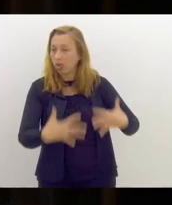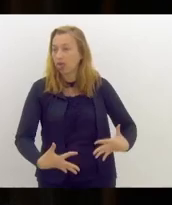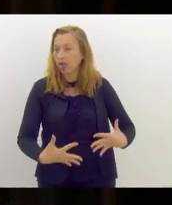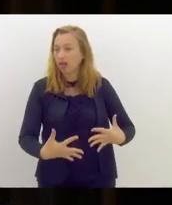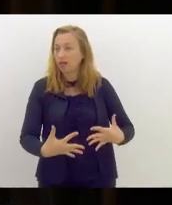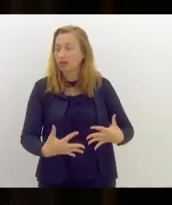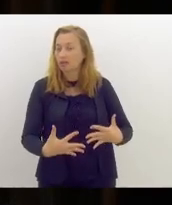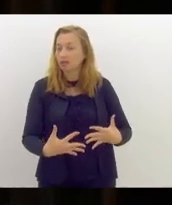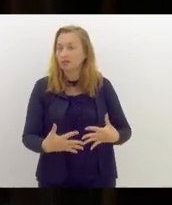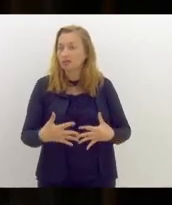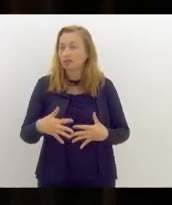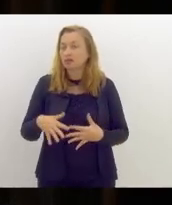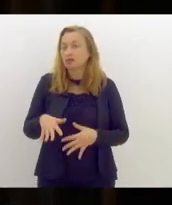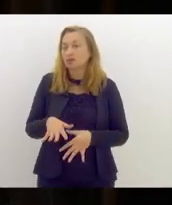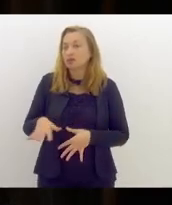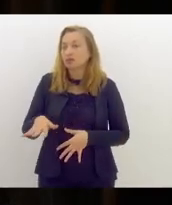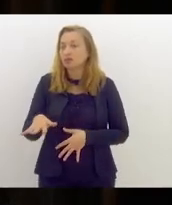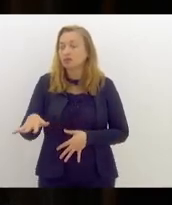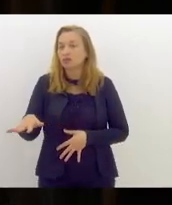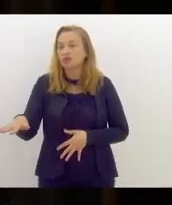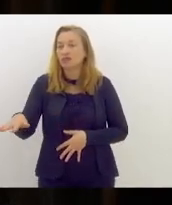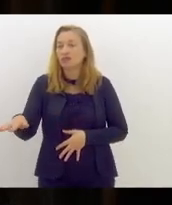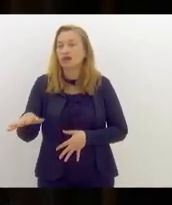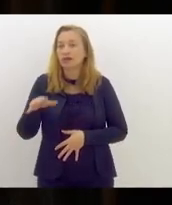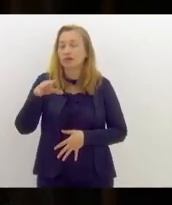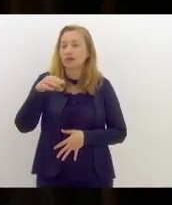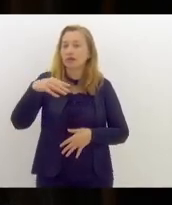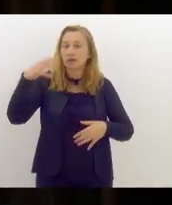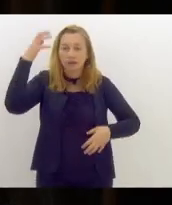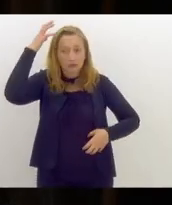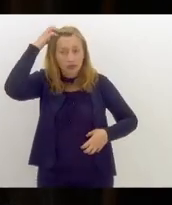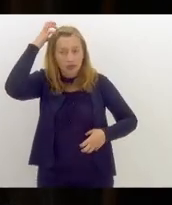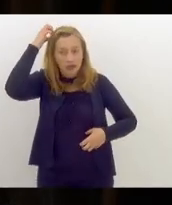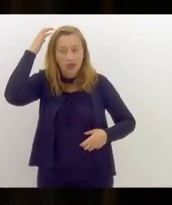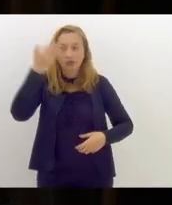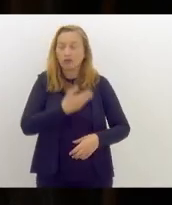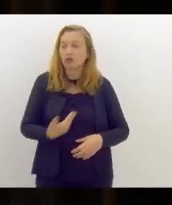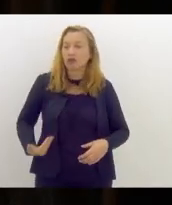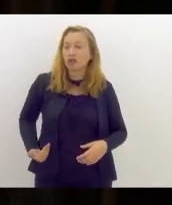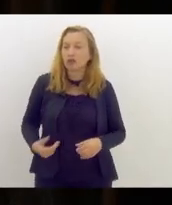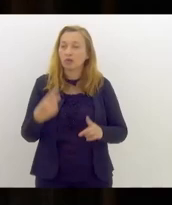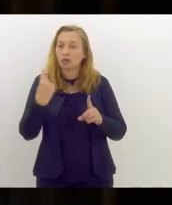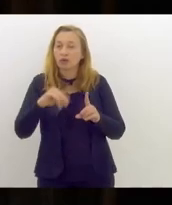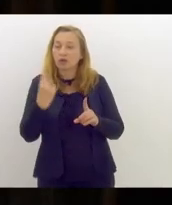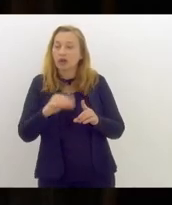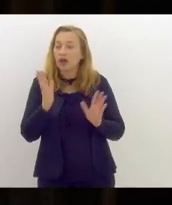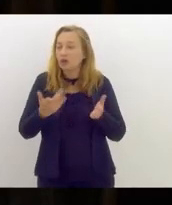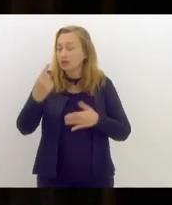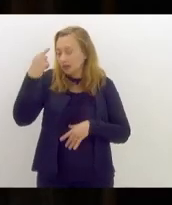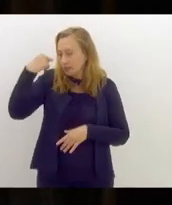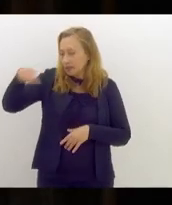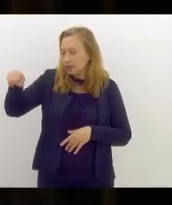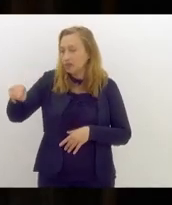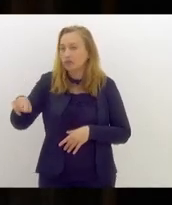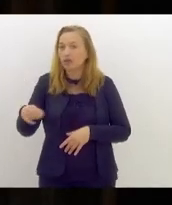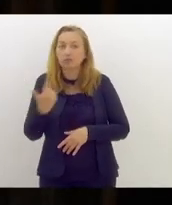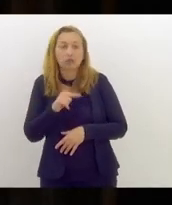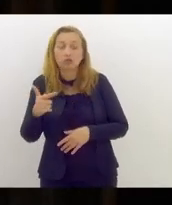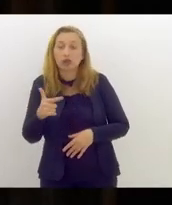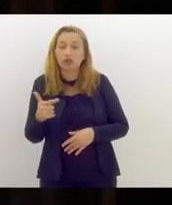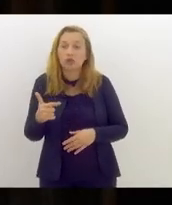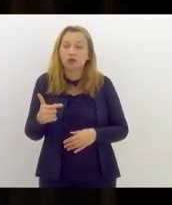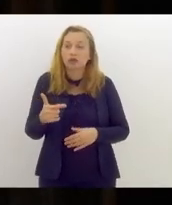no morro dos macacos e o governador foi lá levou tapa na cara e agora ele tá mandando eu ir para lá e eu não tenho